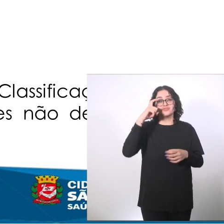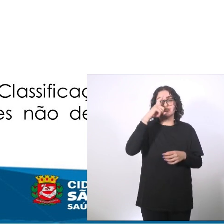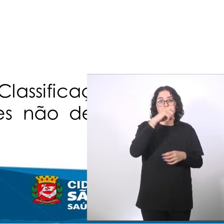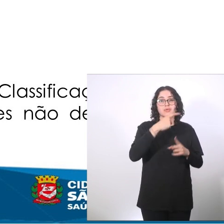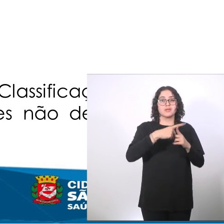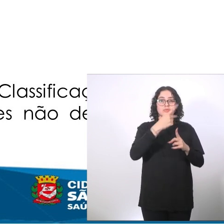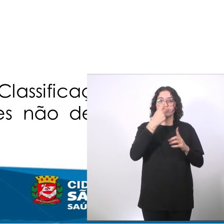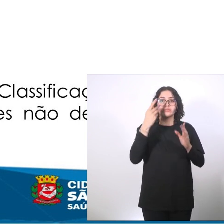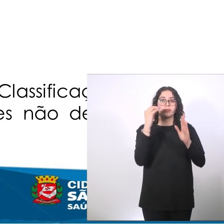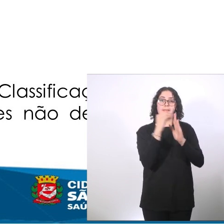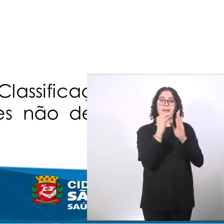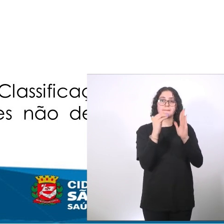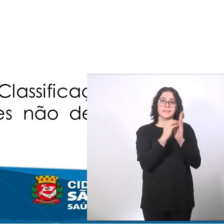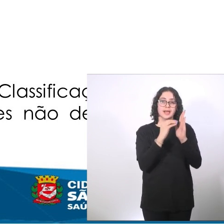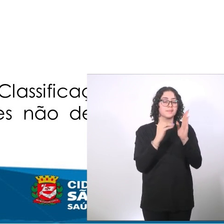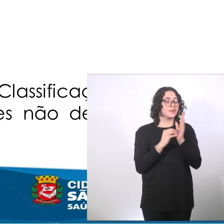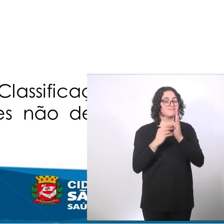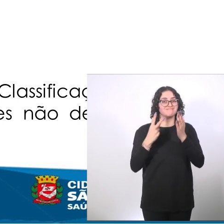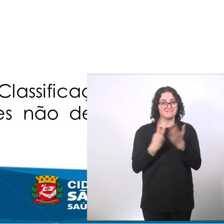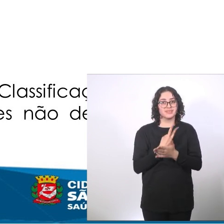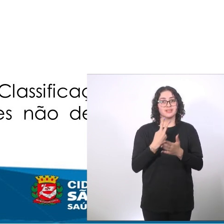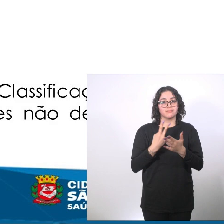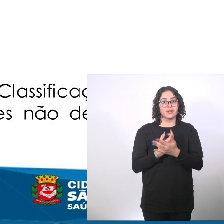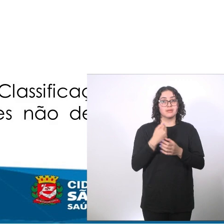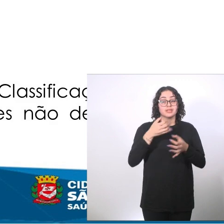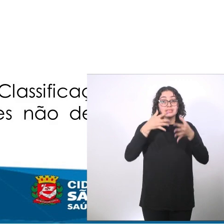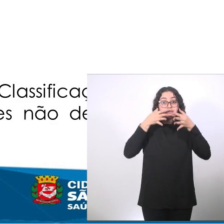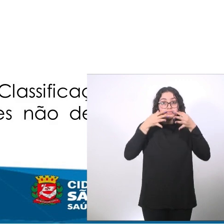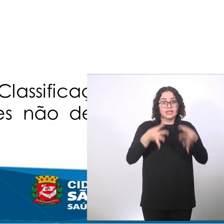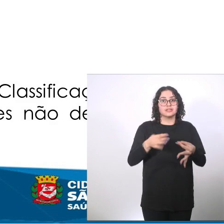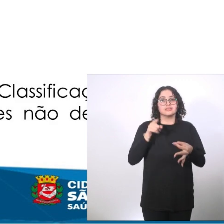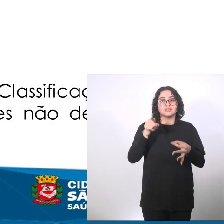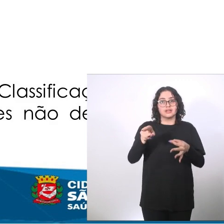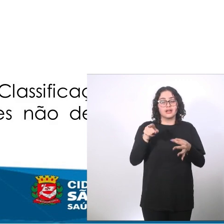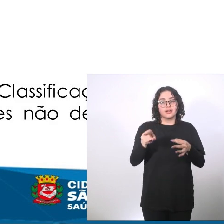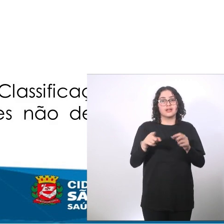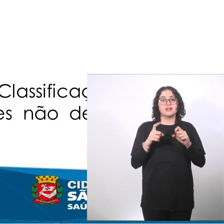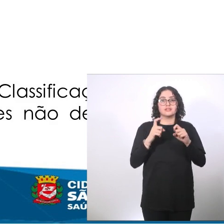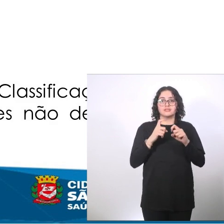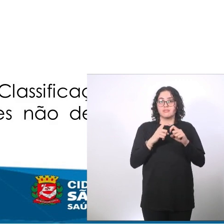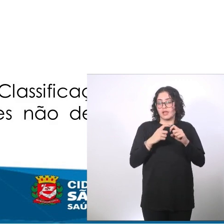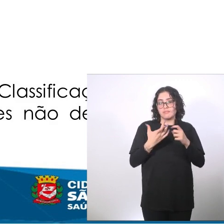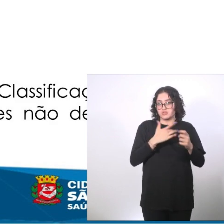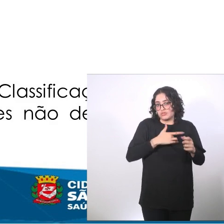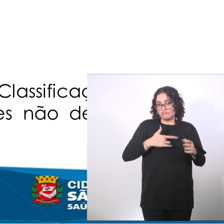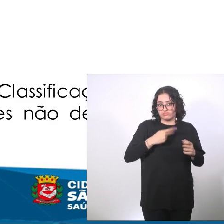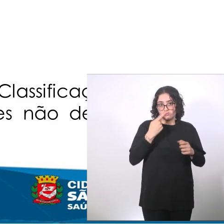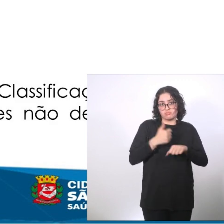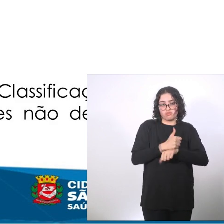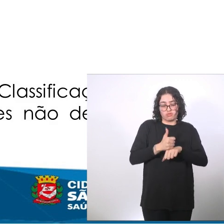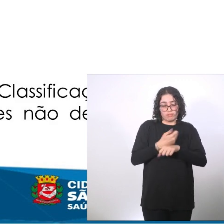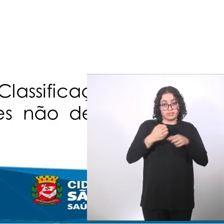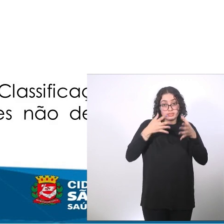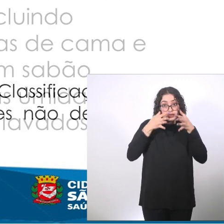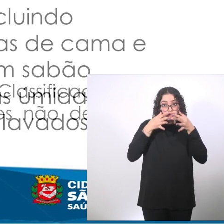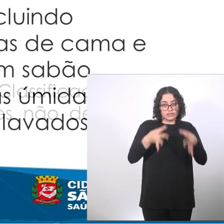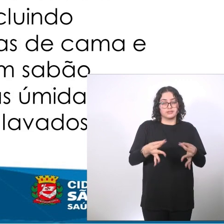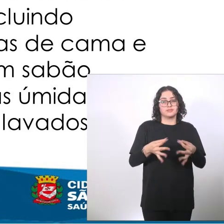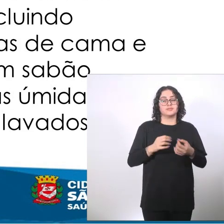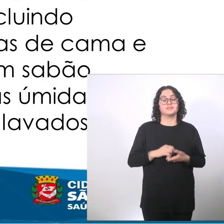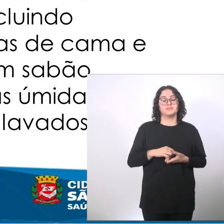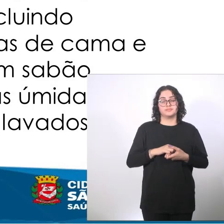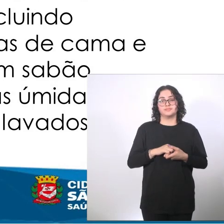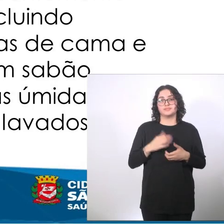no preenchimento da ficha. A gente pede encarecidamente ao profissional de saúde que se atente para fazer aí o melhor possível. Próximo.